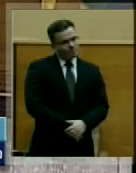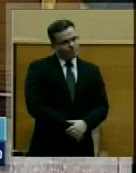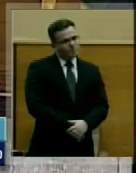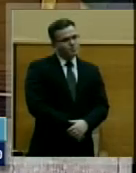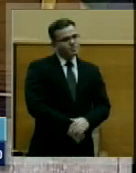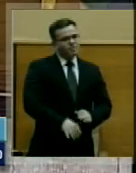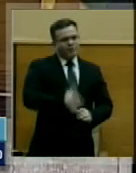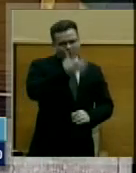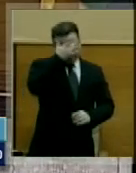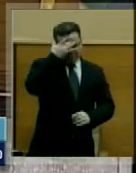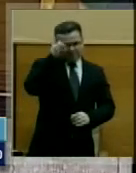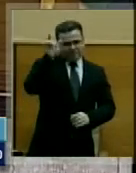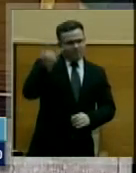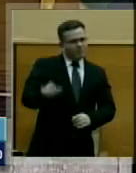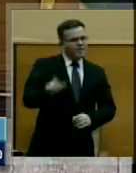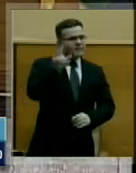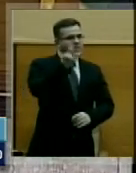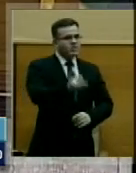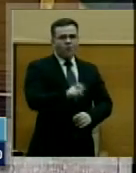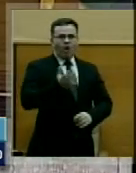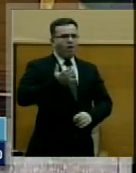Pessoas que não têm como retribuir